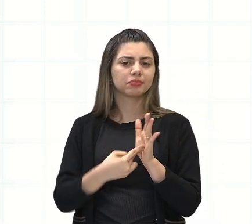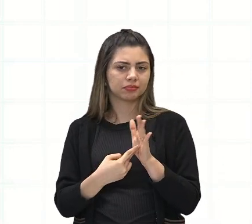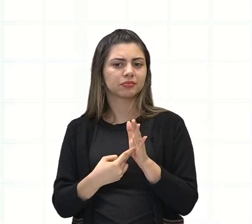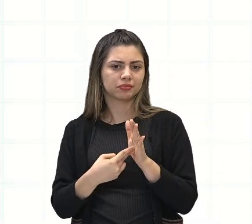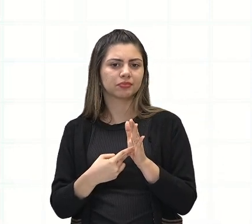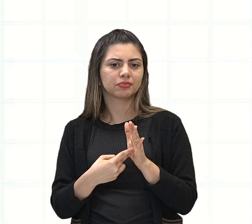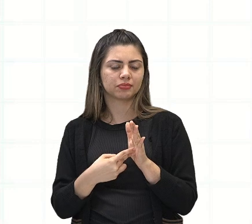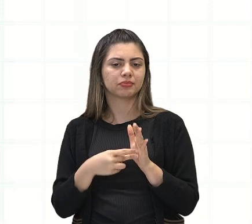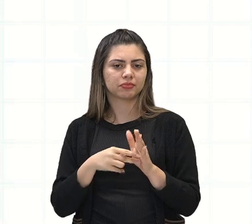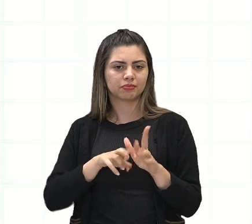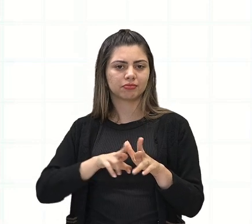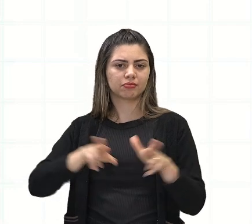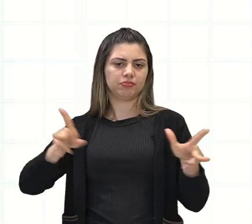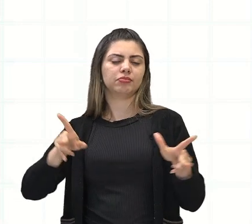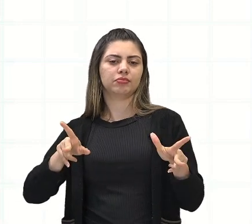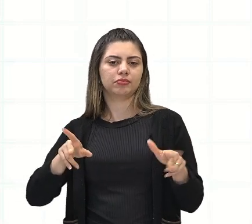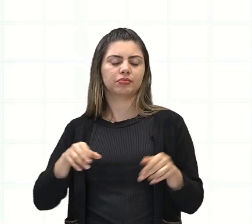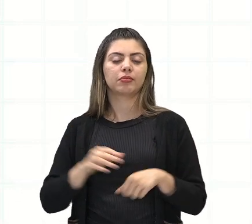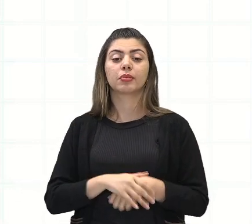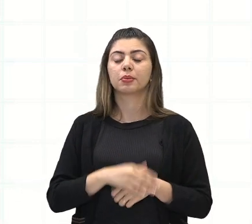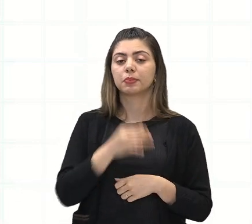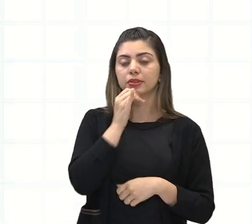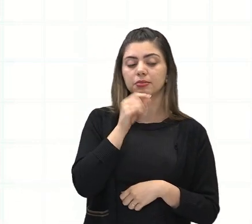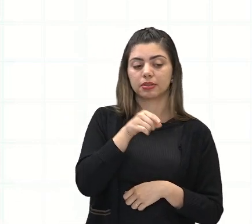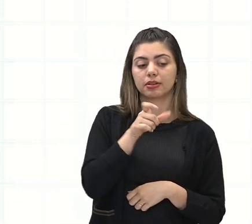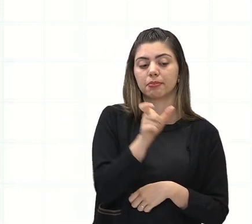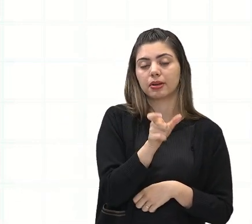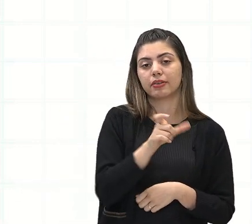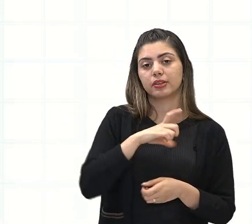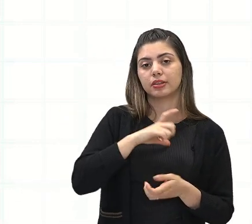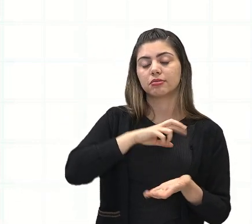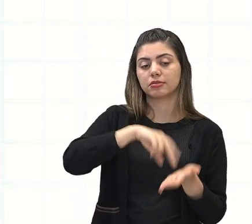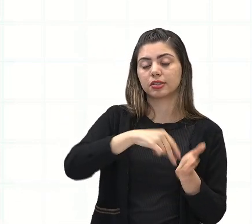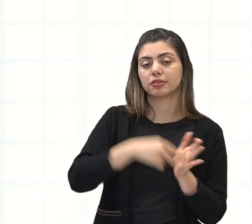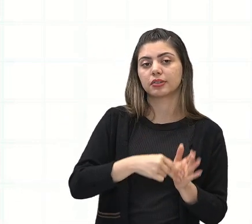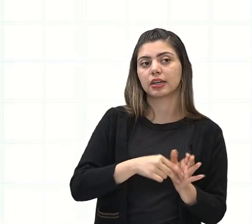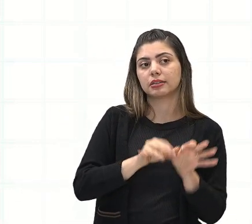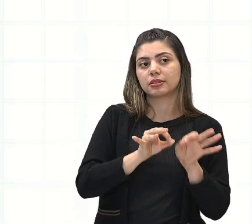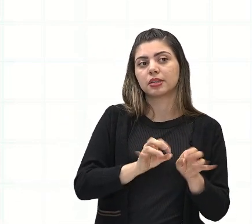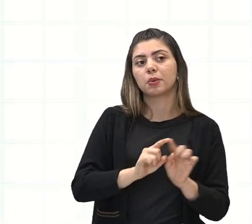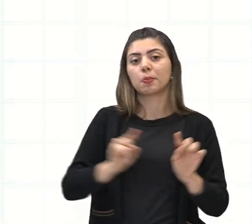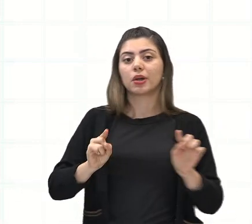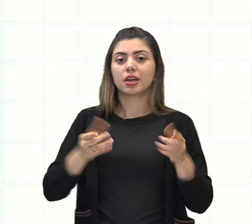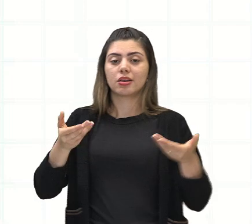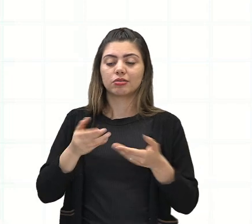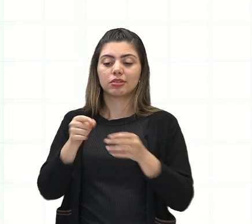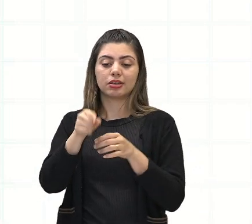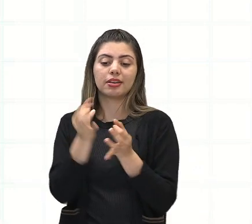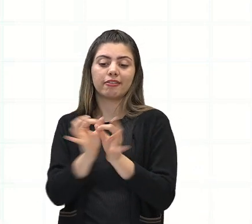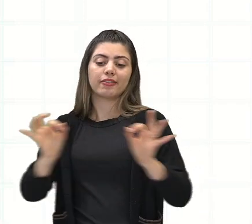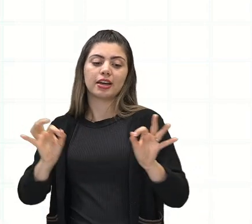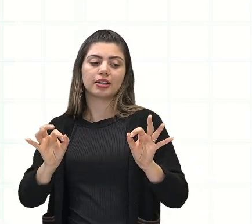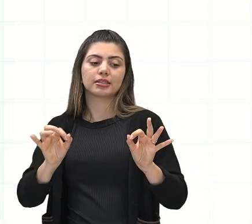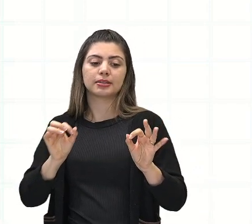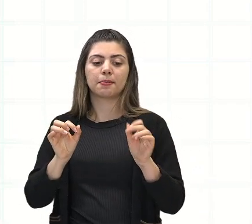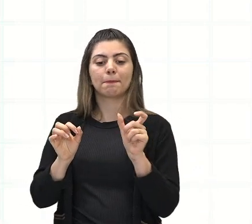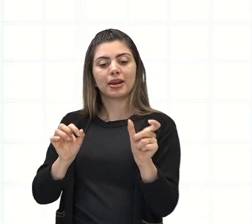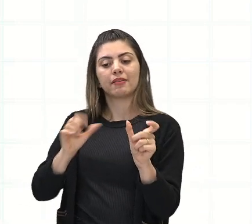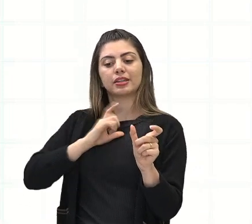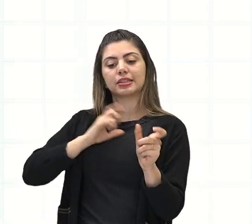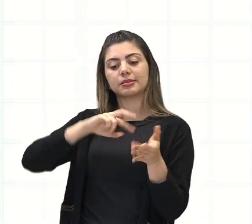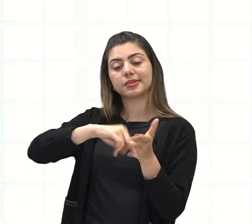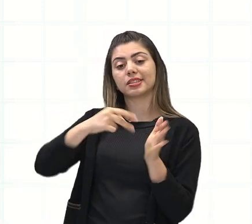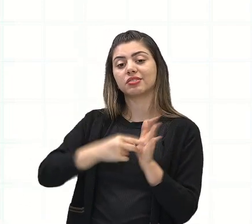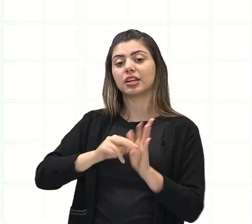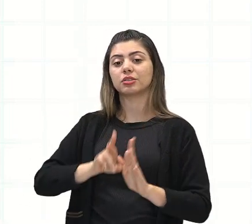sentido. Só que eu estou usando ele com um sentido que não é o que ele possui. Por quê? Porque há